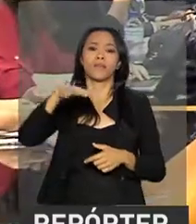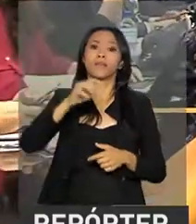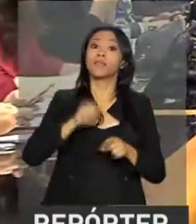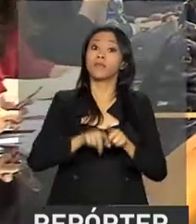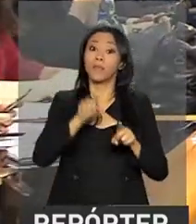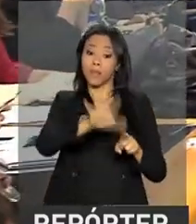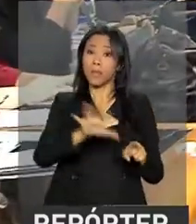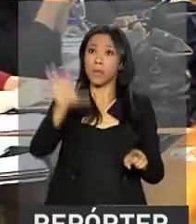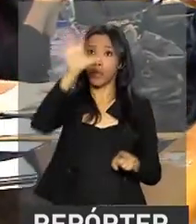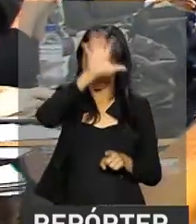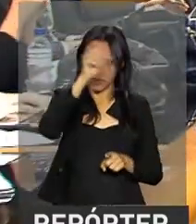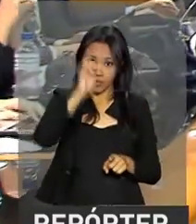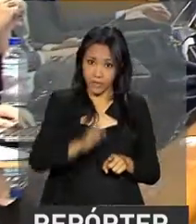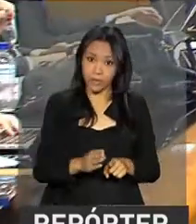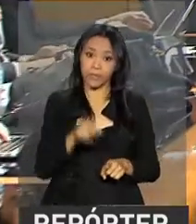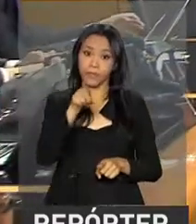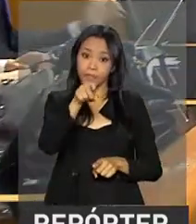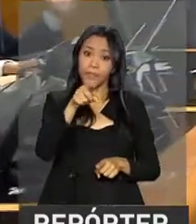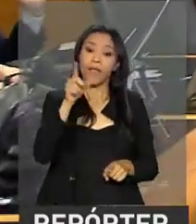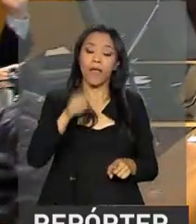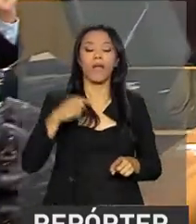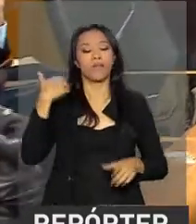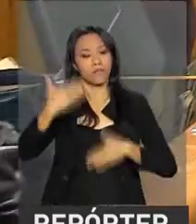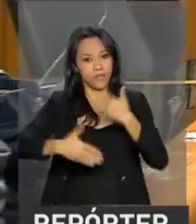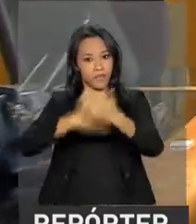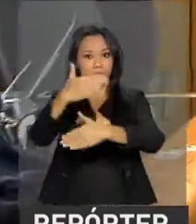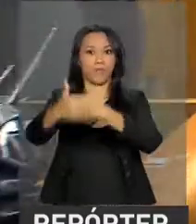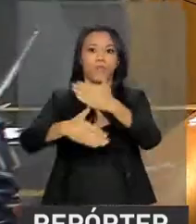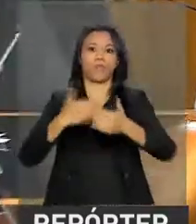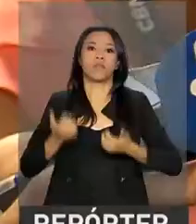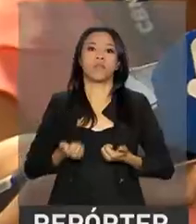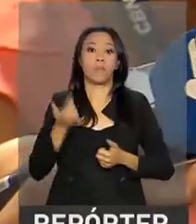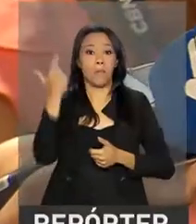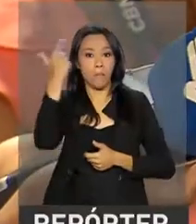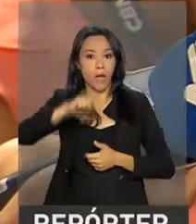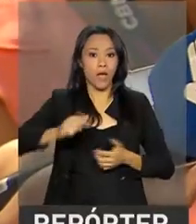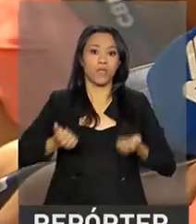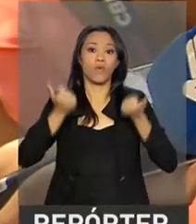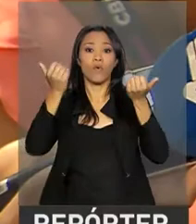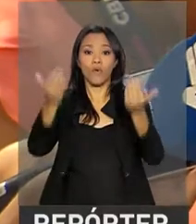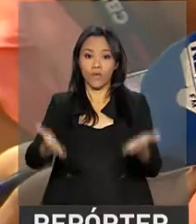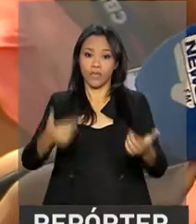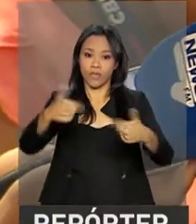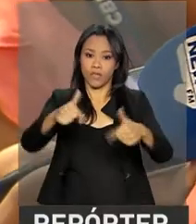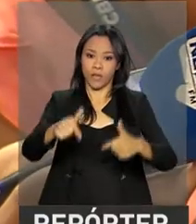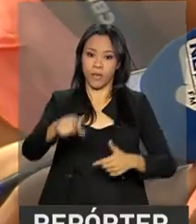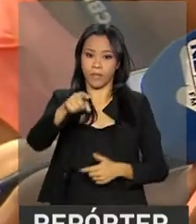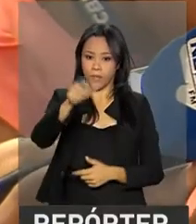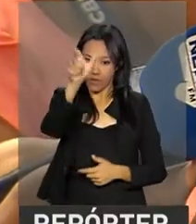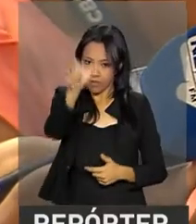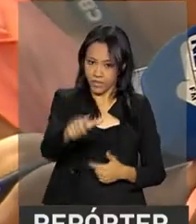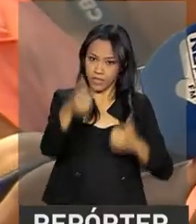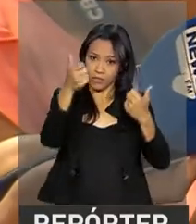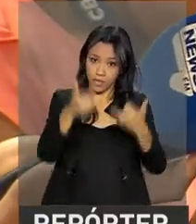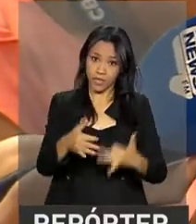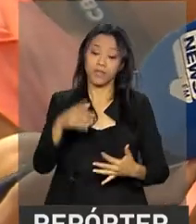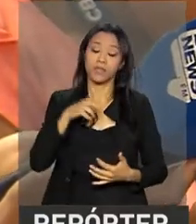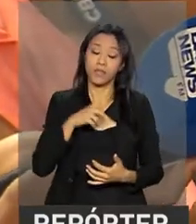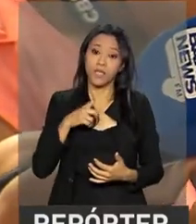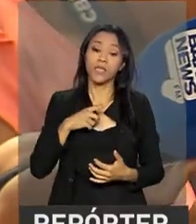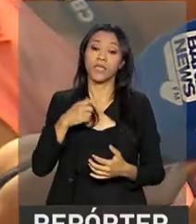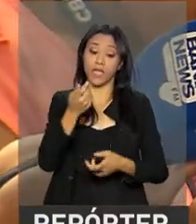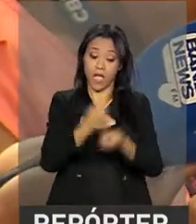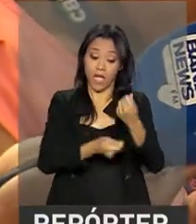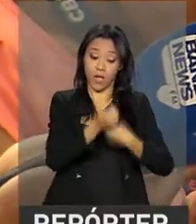para o país, a expectativa é de crescimento na oferta de emprego. Há uma sinalização que a recuperação econômica segue